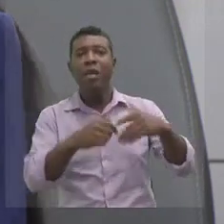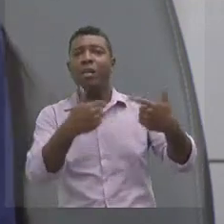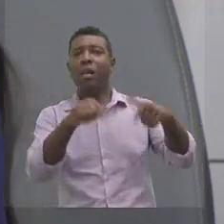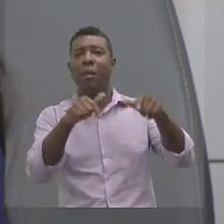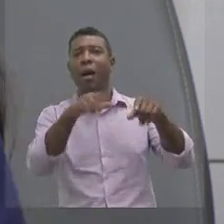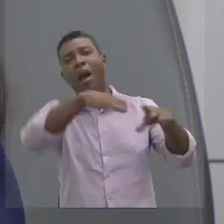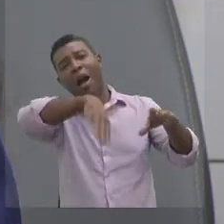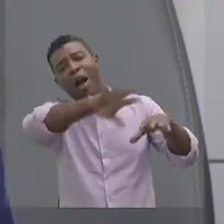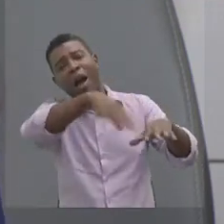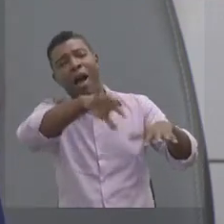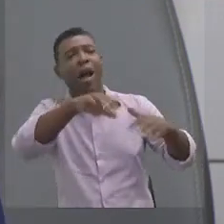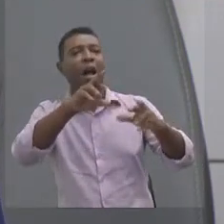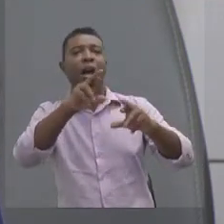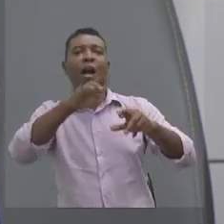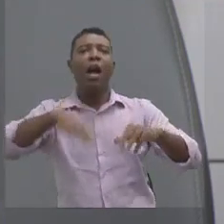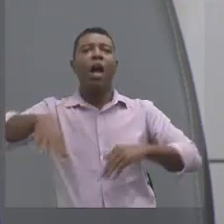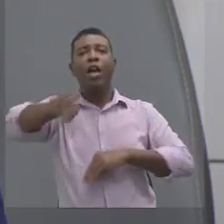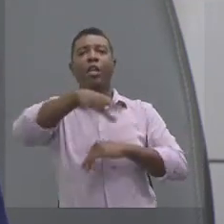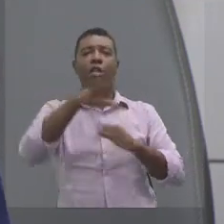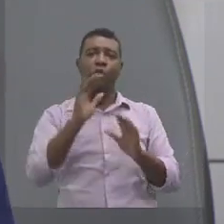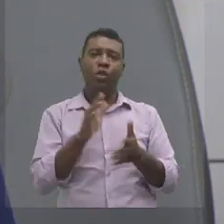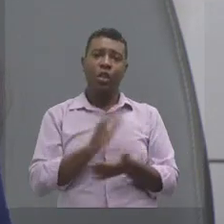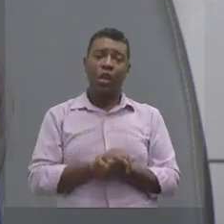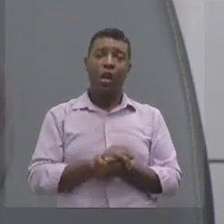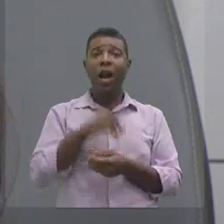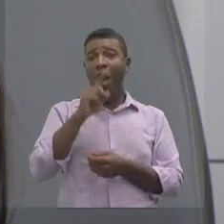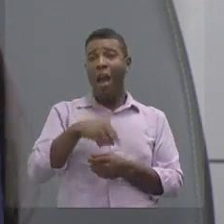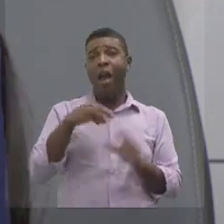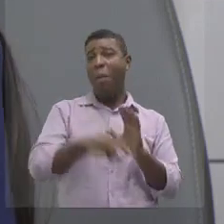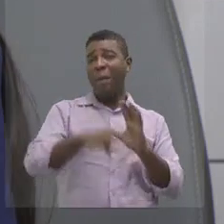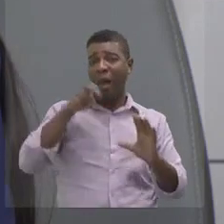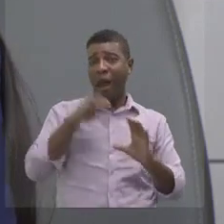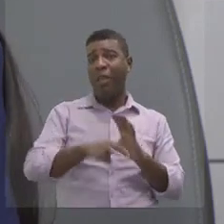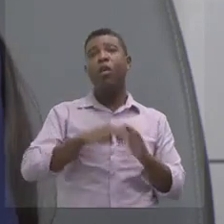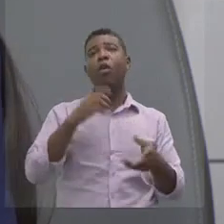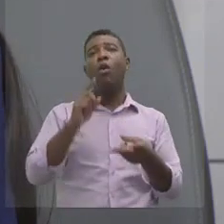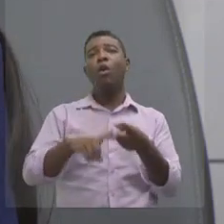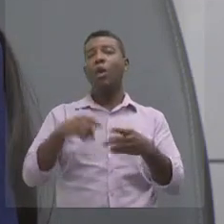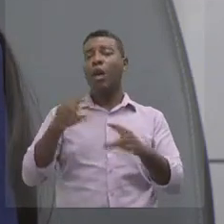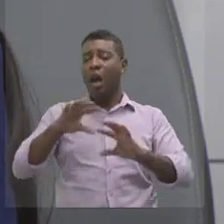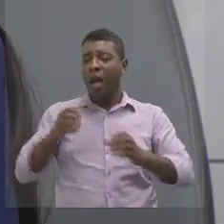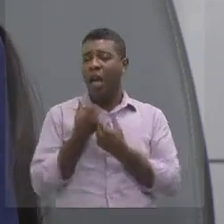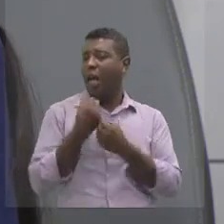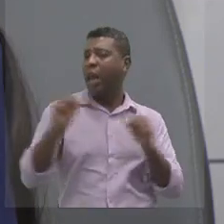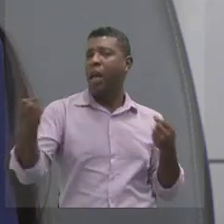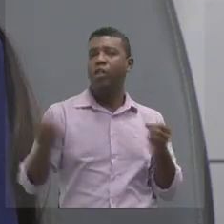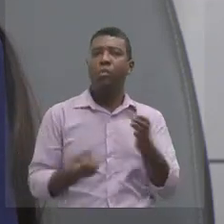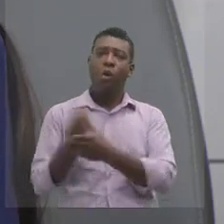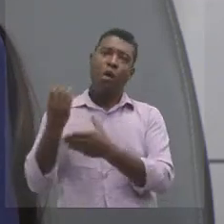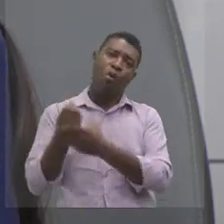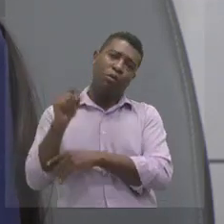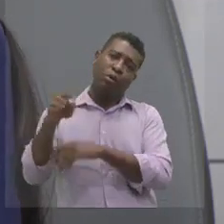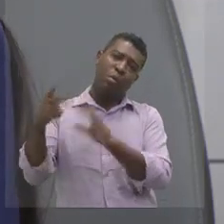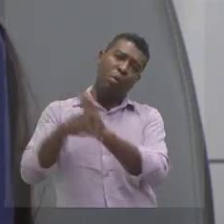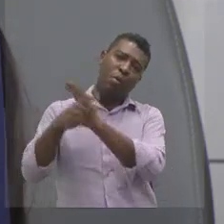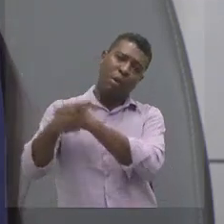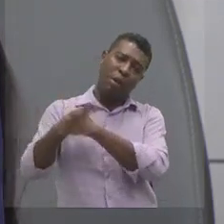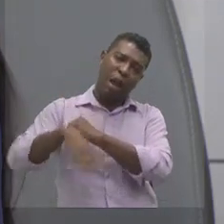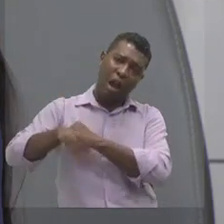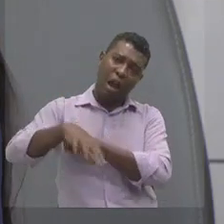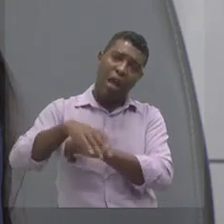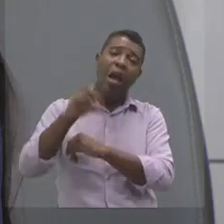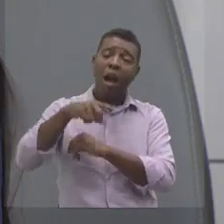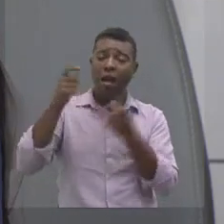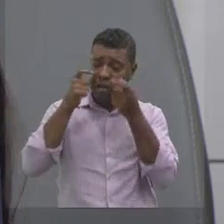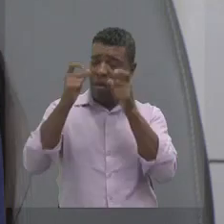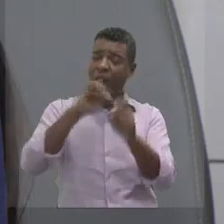as grandes mineradoras com os grandes produtores isso é afinal de contas do interesse público do interesse geral e